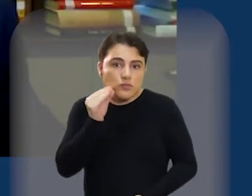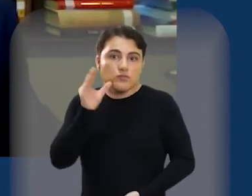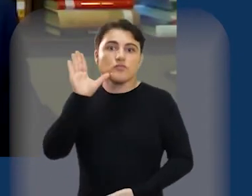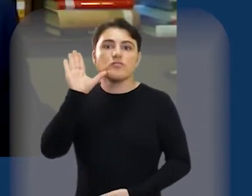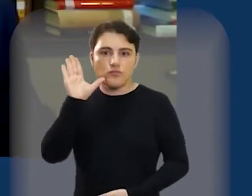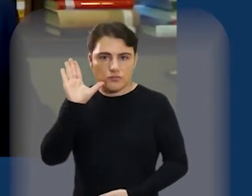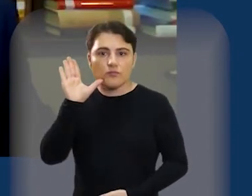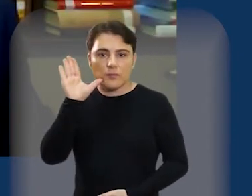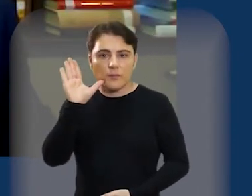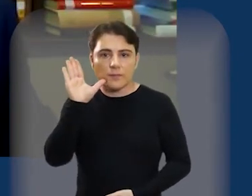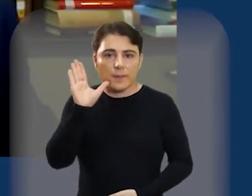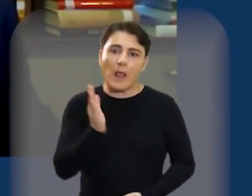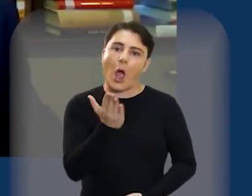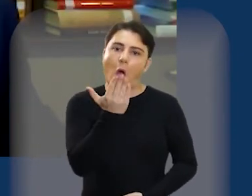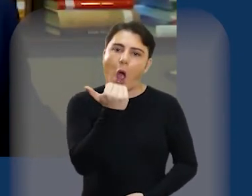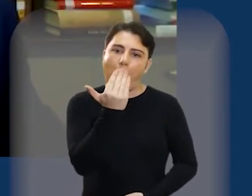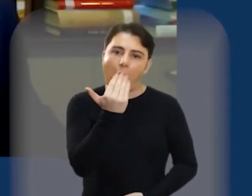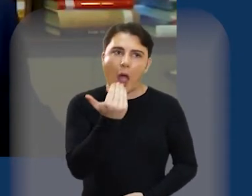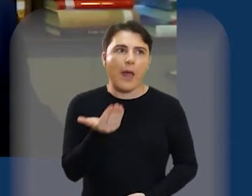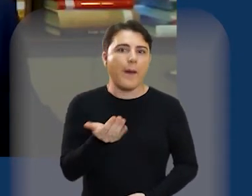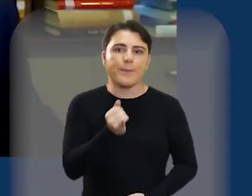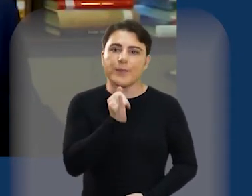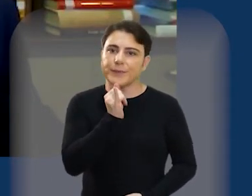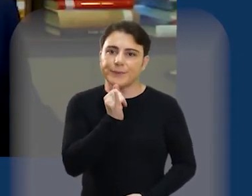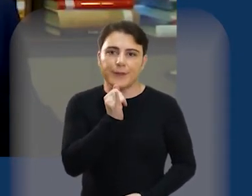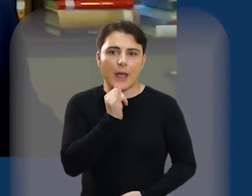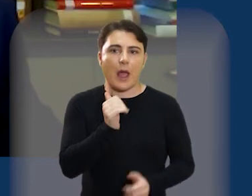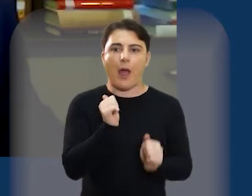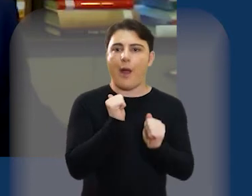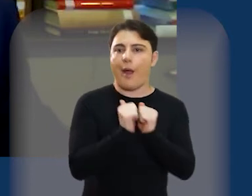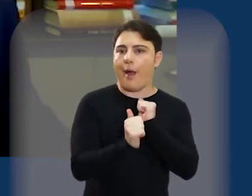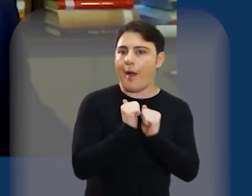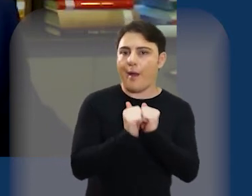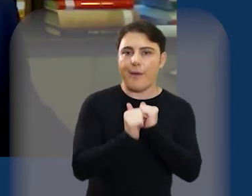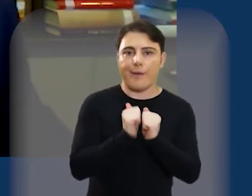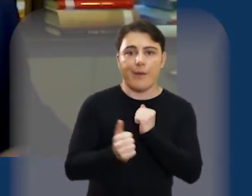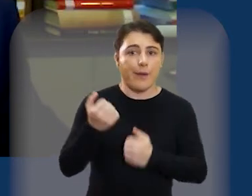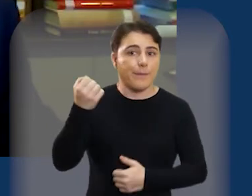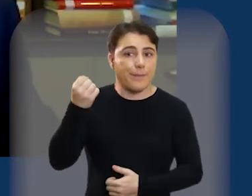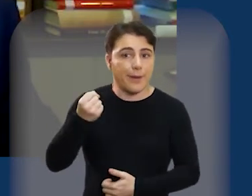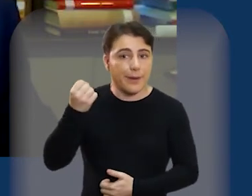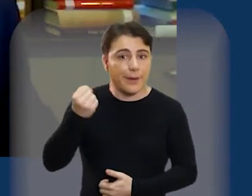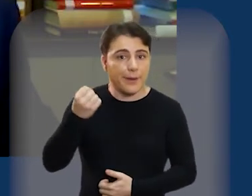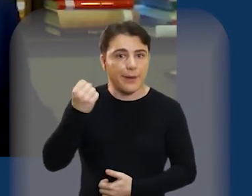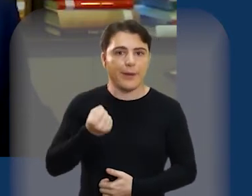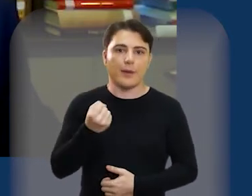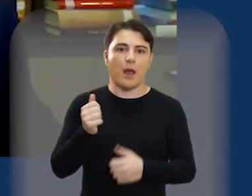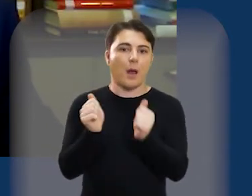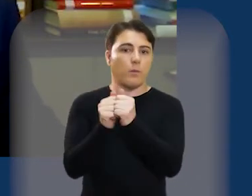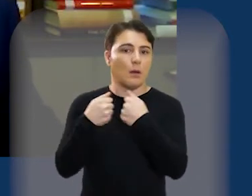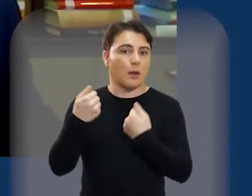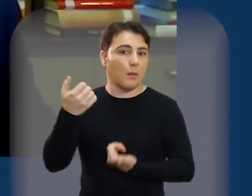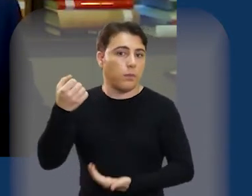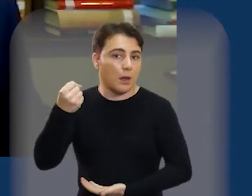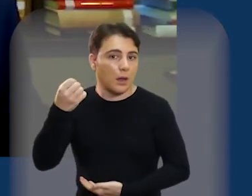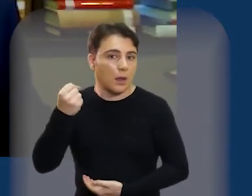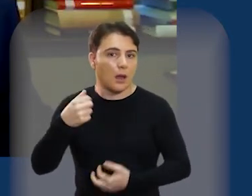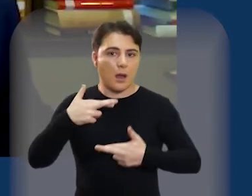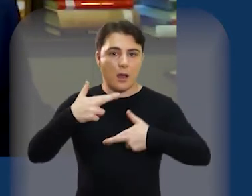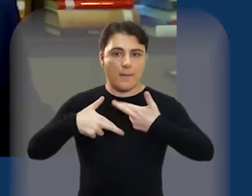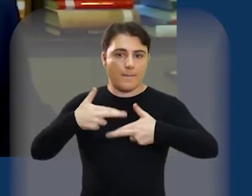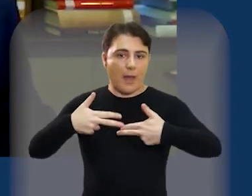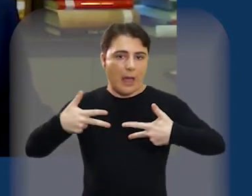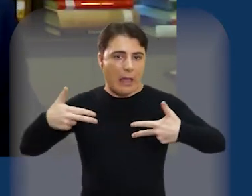recomendável os cereais refinados, arroz branco, pão branco, massas, doces, enfim,